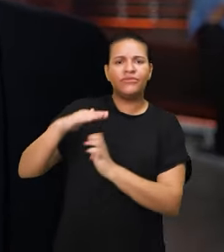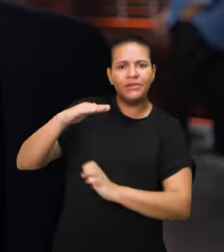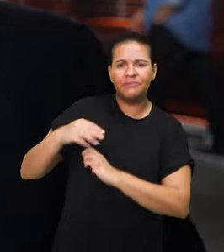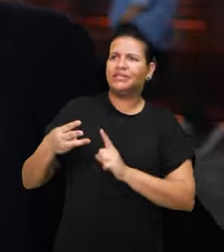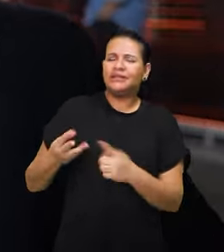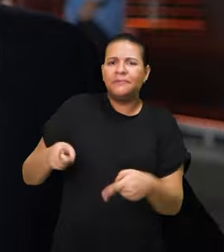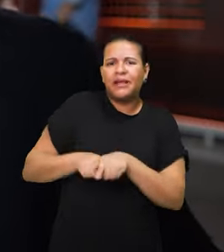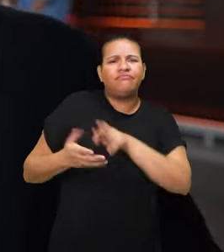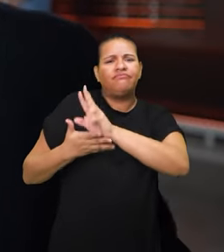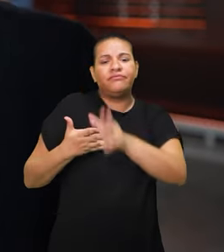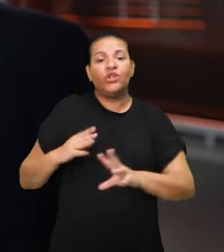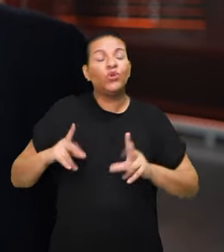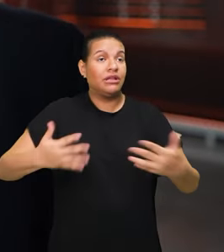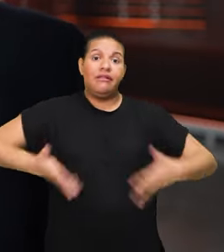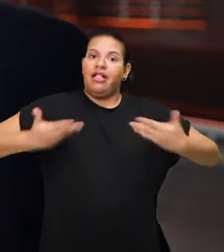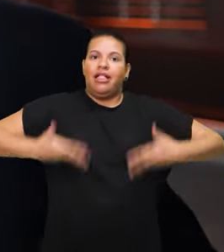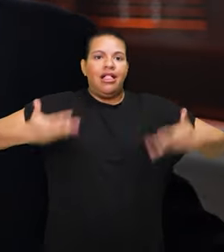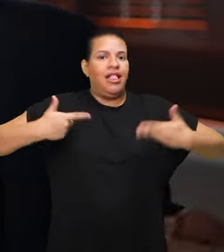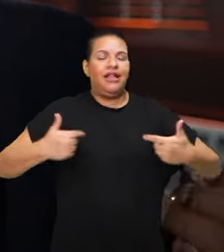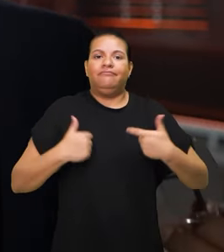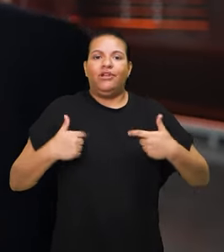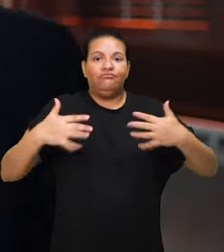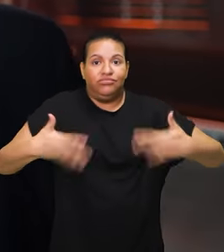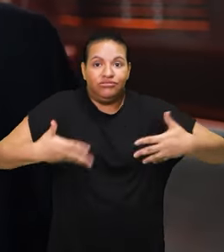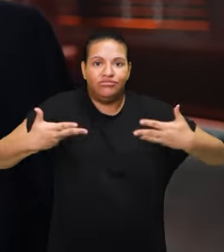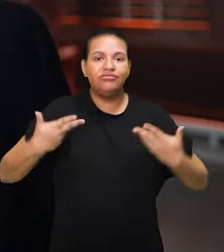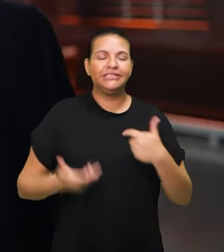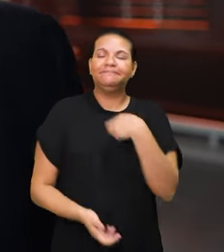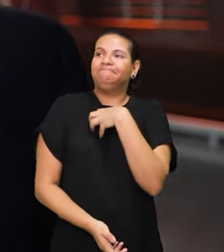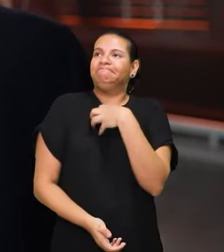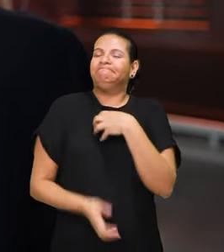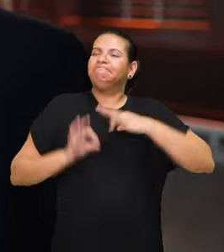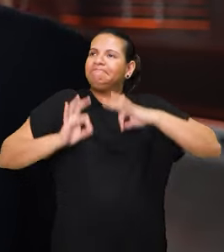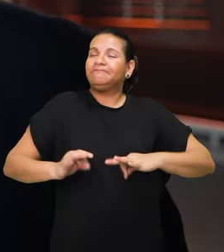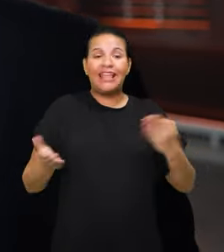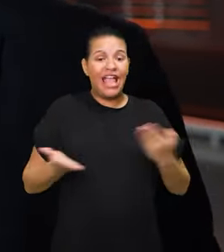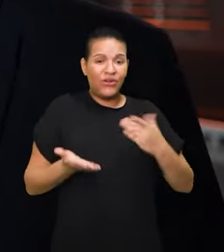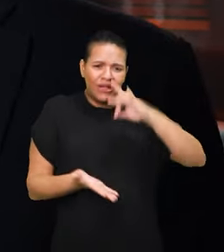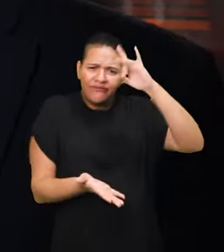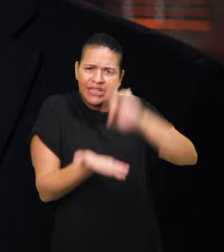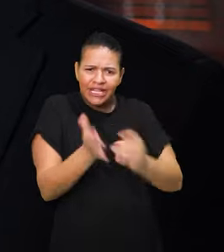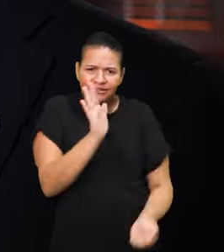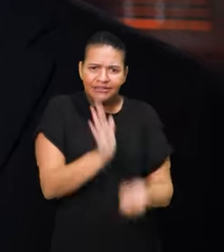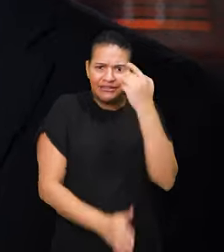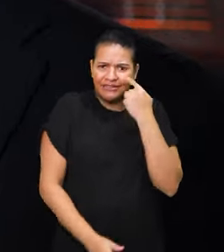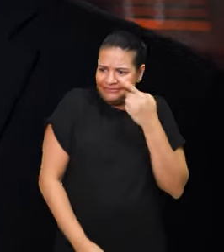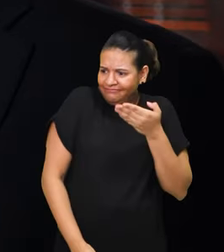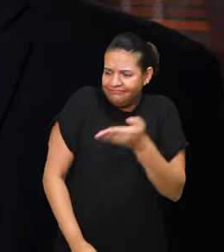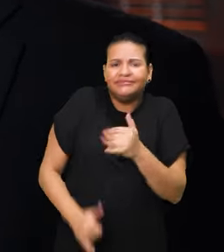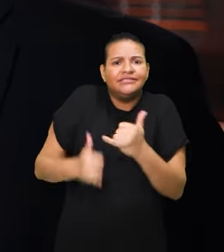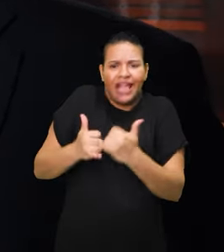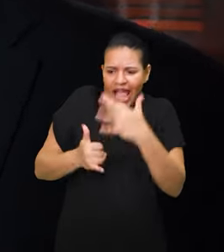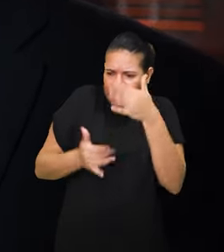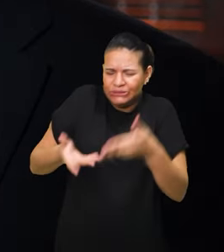você cabos olos me impulsionando para fazer essa esse automobilismo que tá